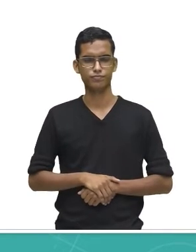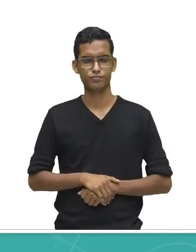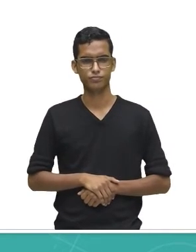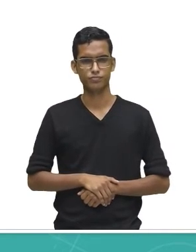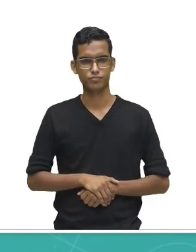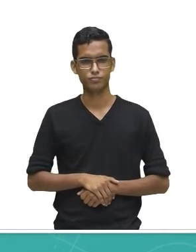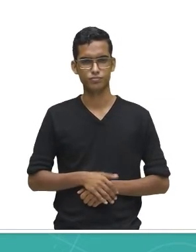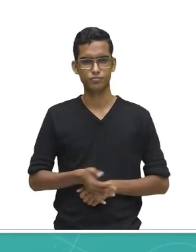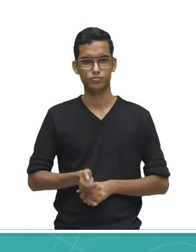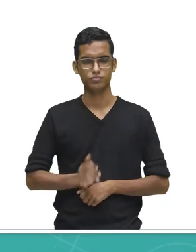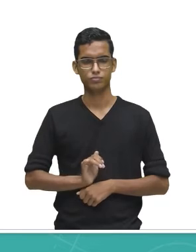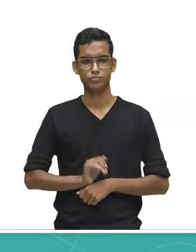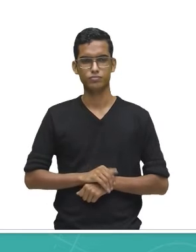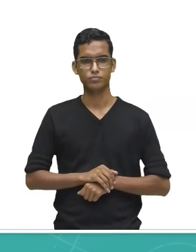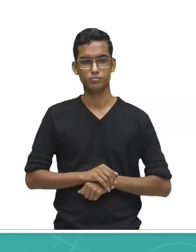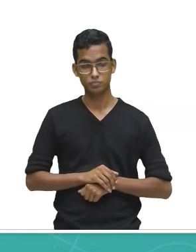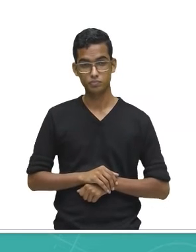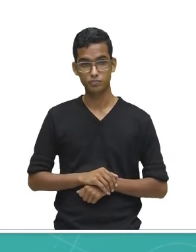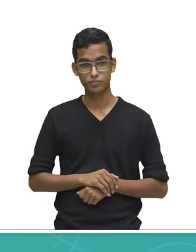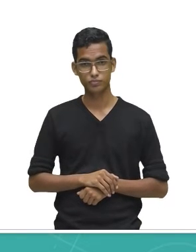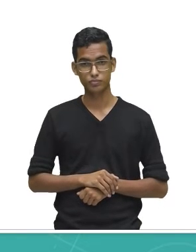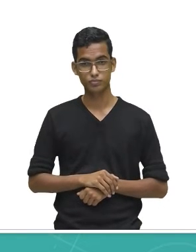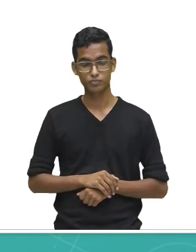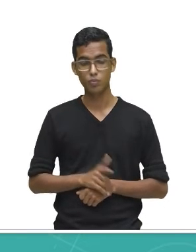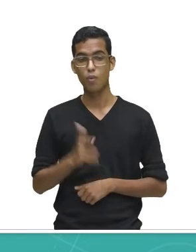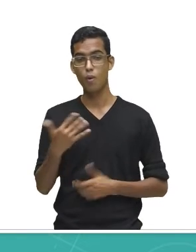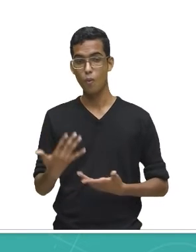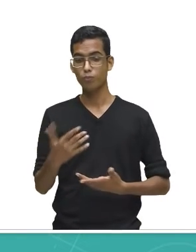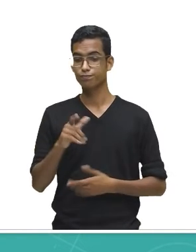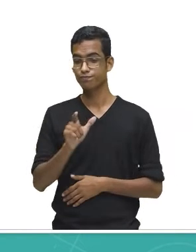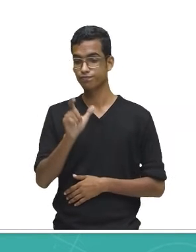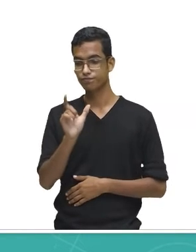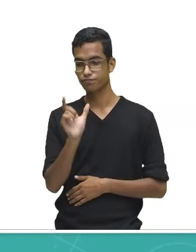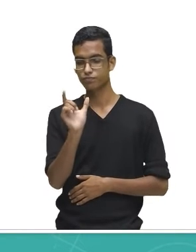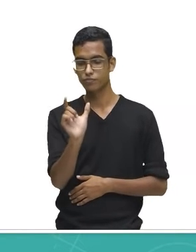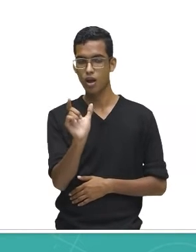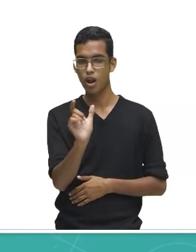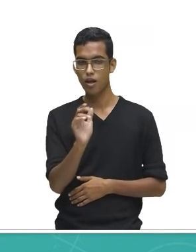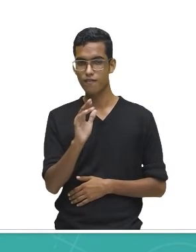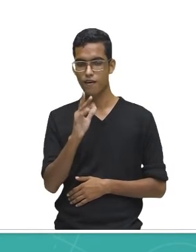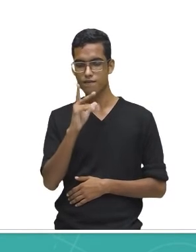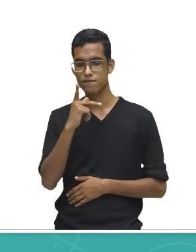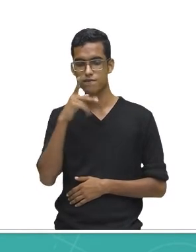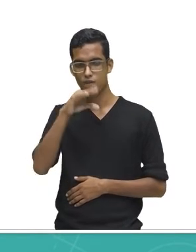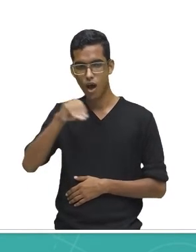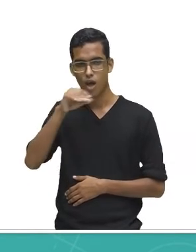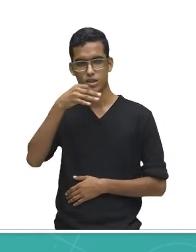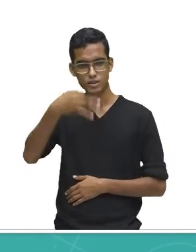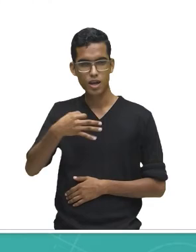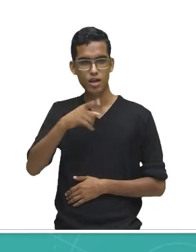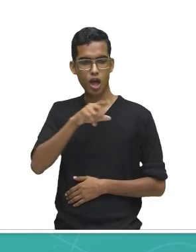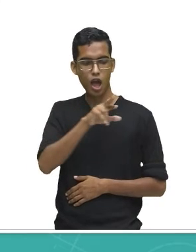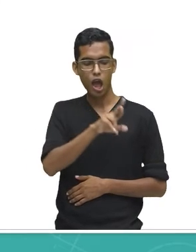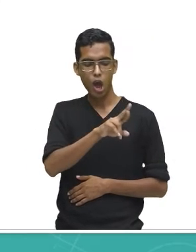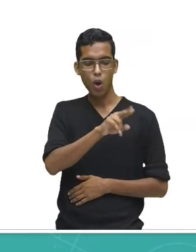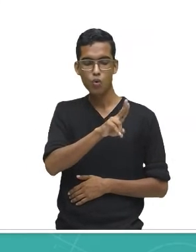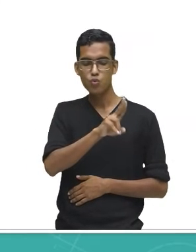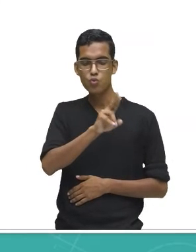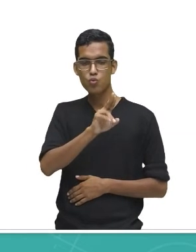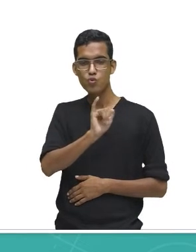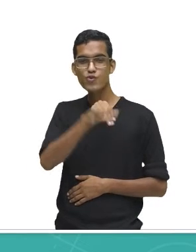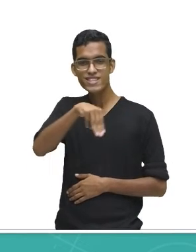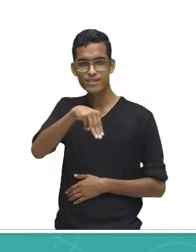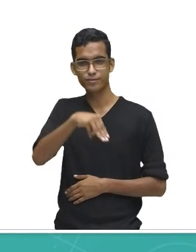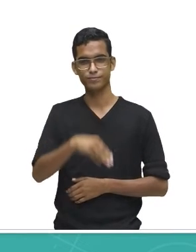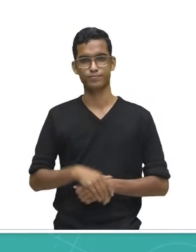a pronúncia correta não é ruim, e sim ruim. E rúbrica não